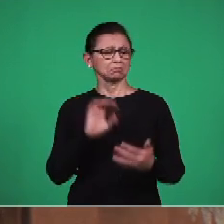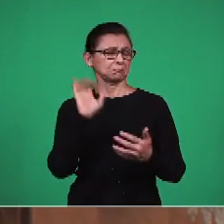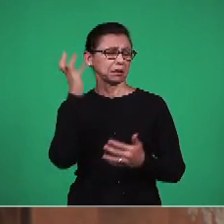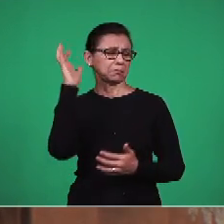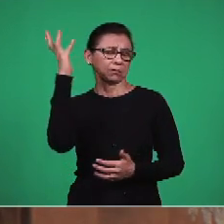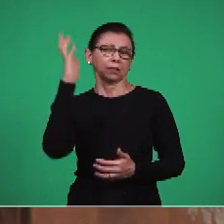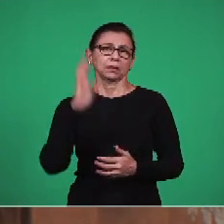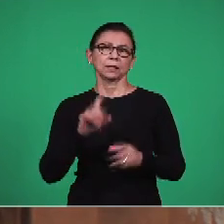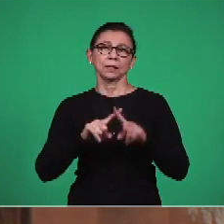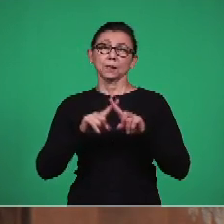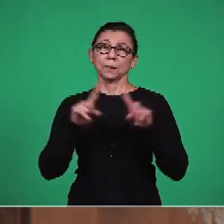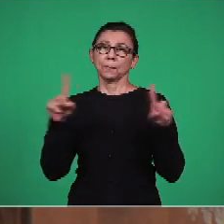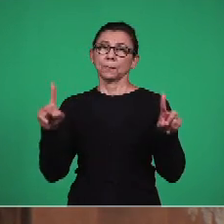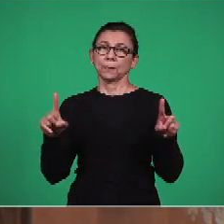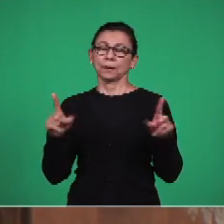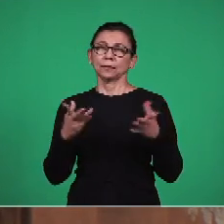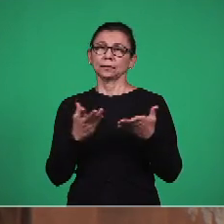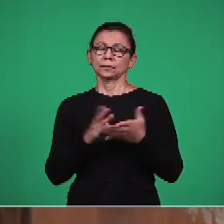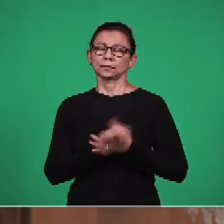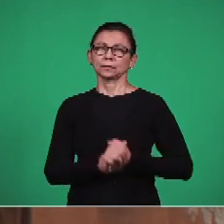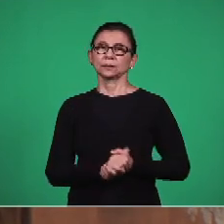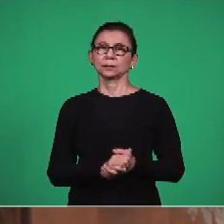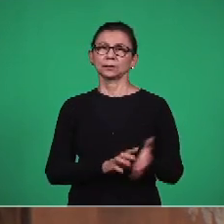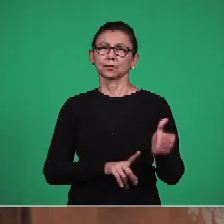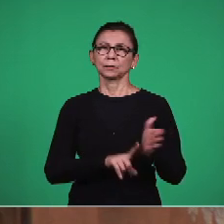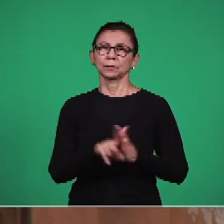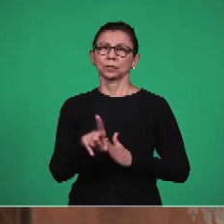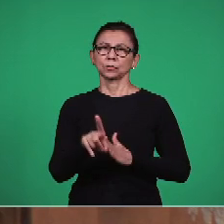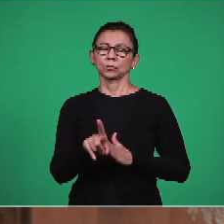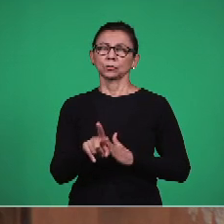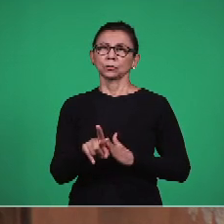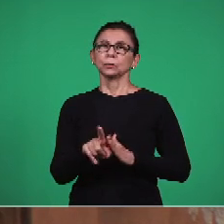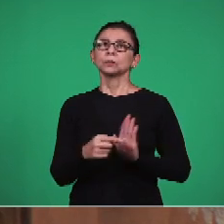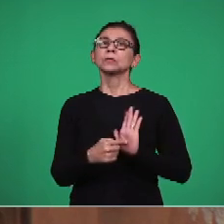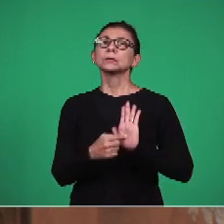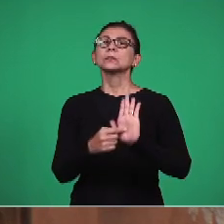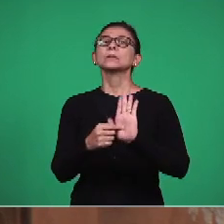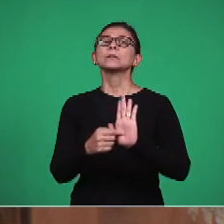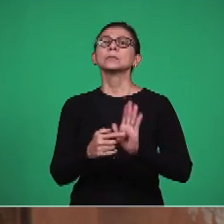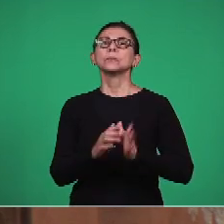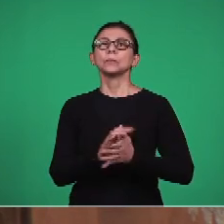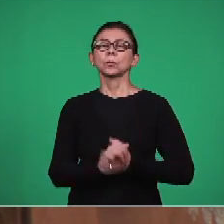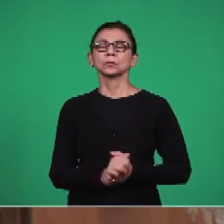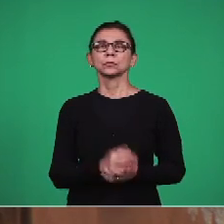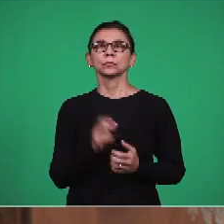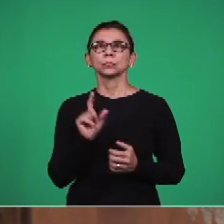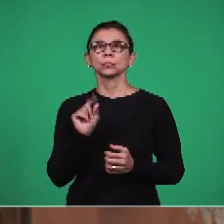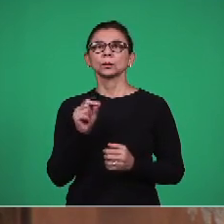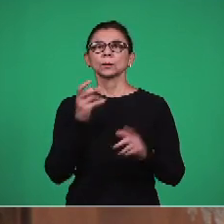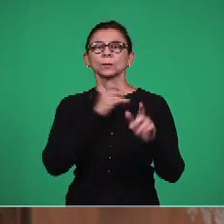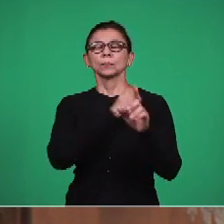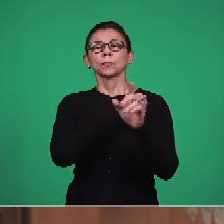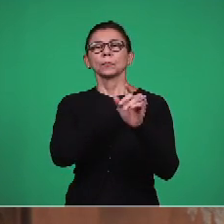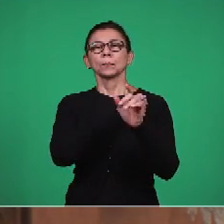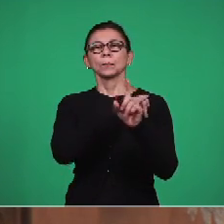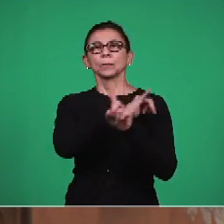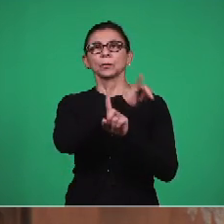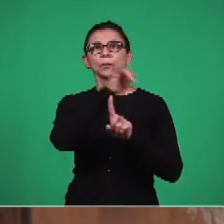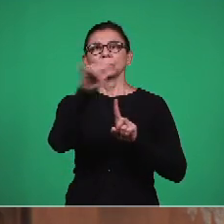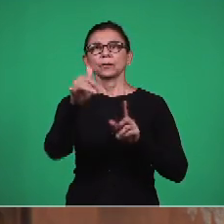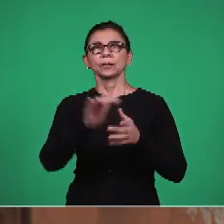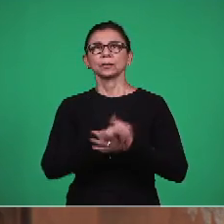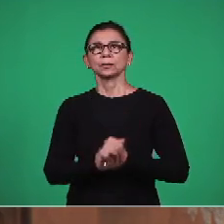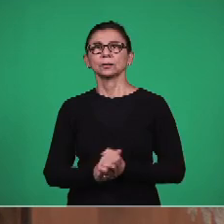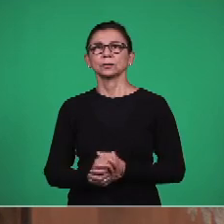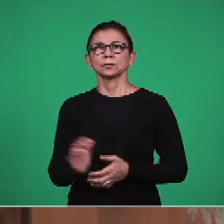essa segunda pergunta dessa manhã, ela tem essa referência daquilo que é o profético. Então, nós temos aqui, por excelência,